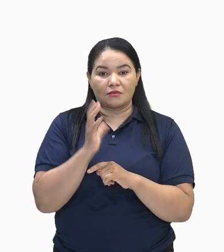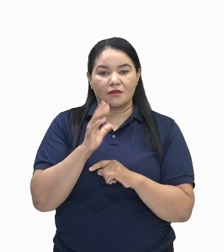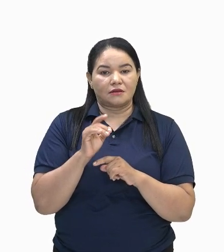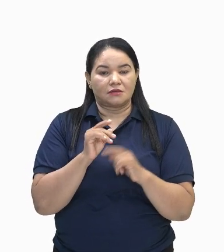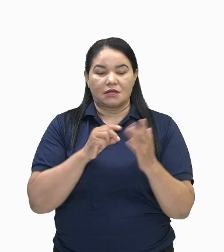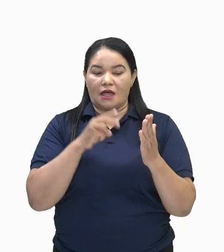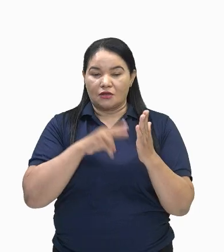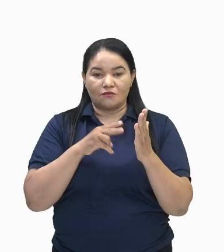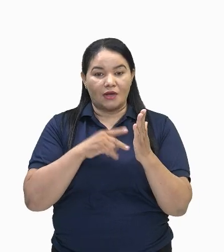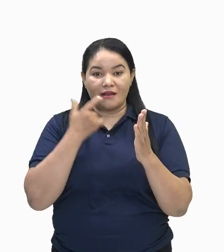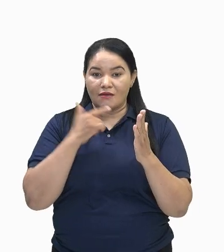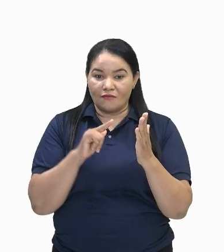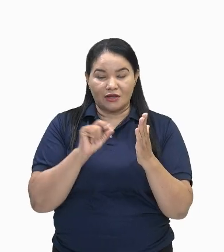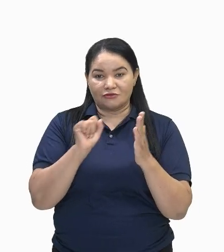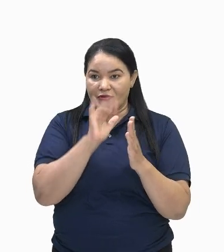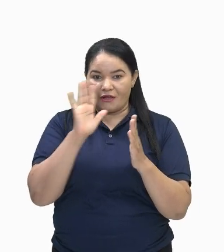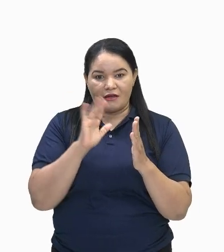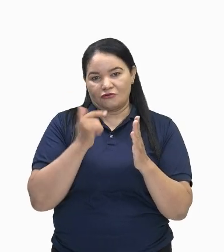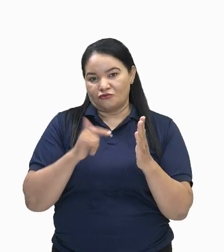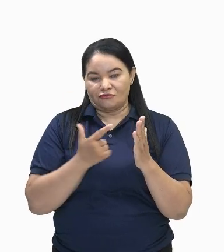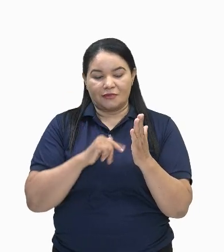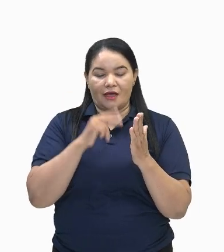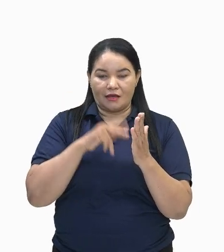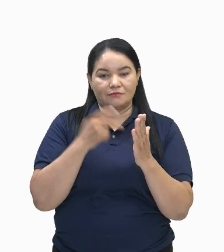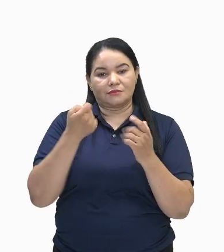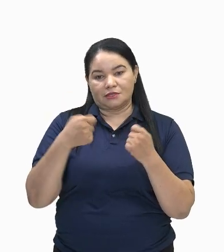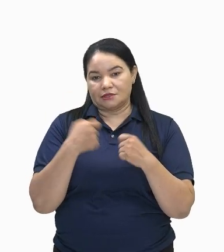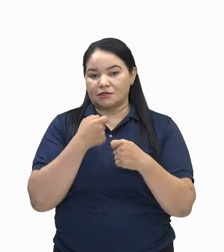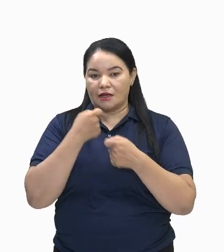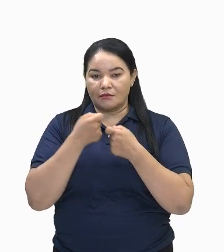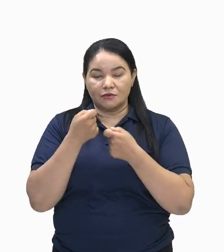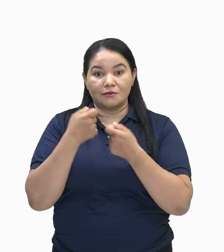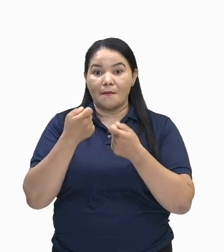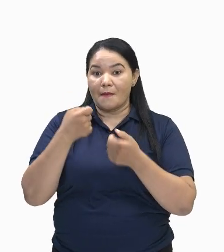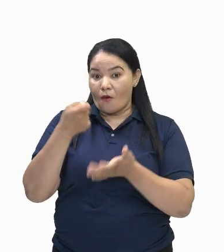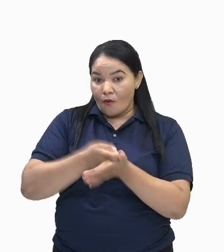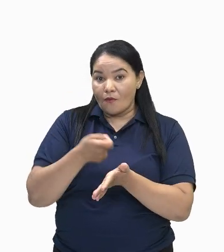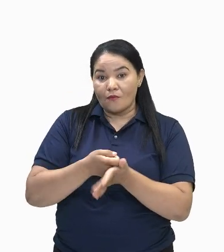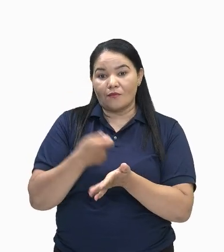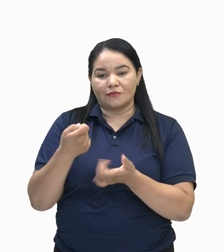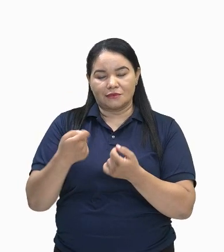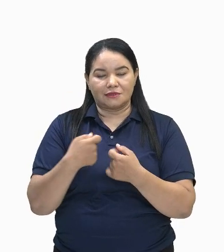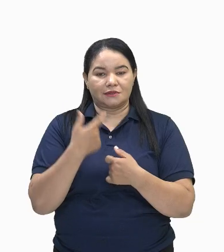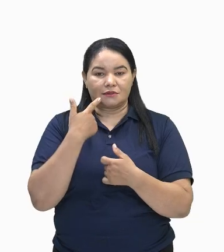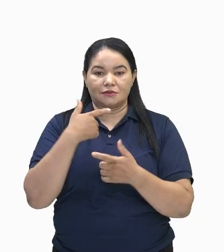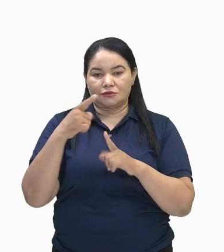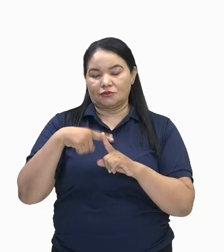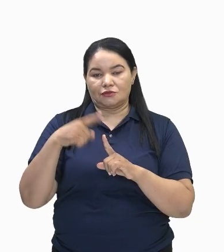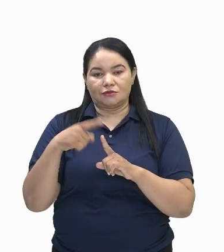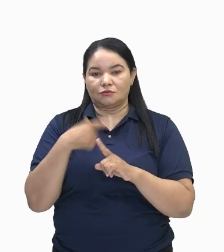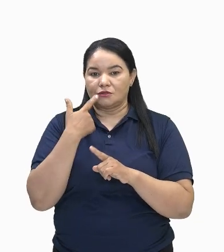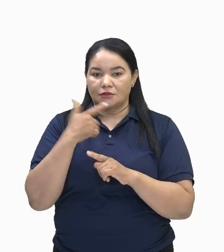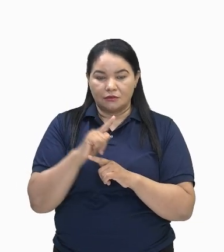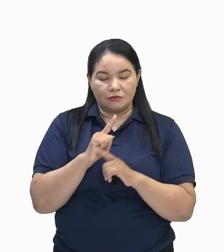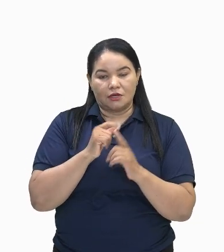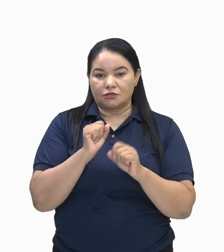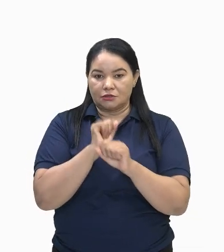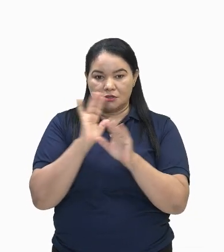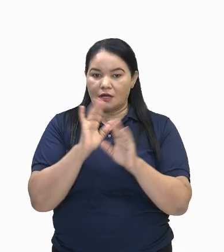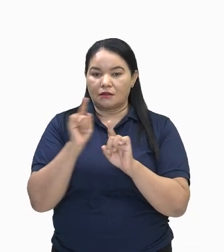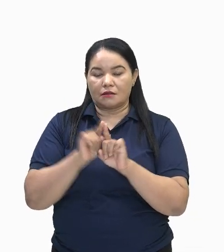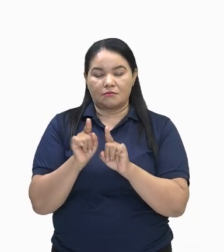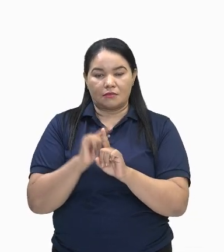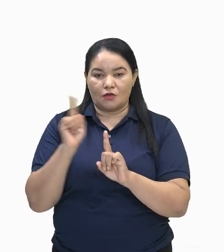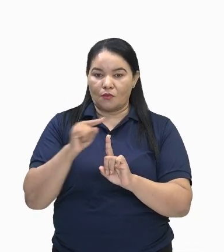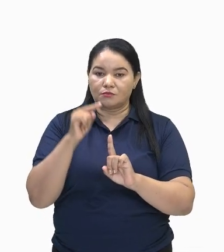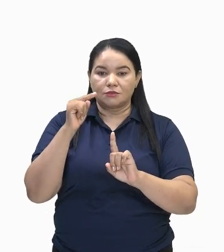clara, né? E a reportagem, ela exige que seja esse tipo de linguagem e bem